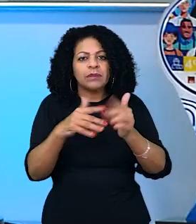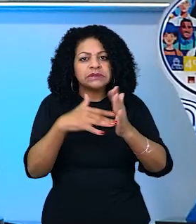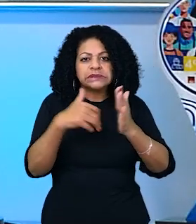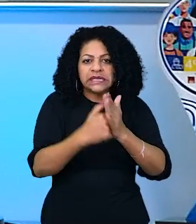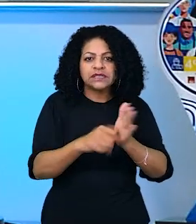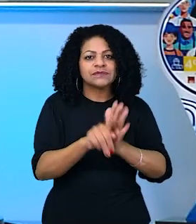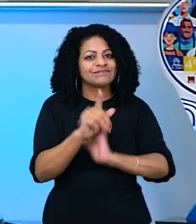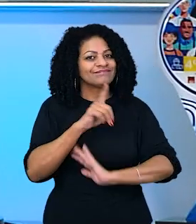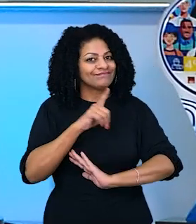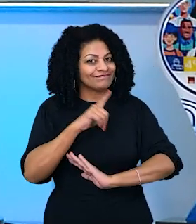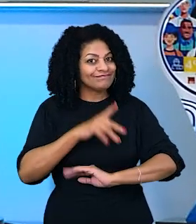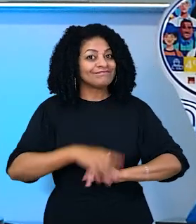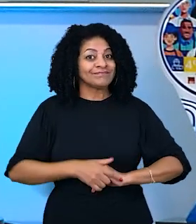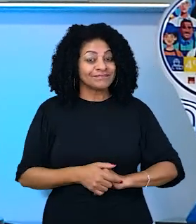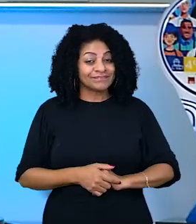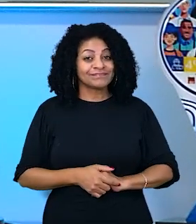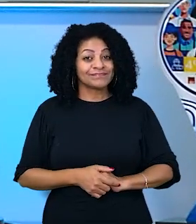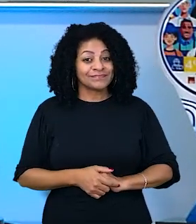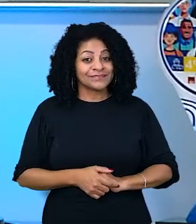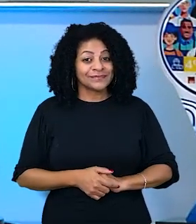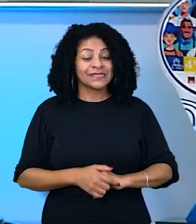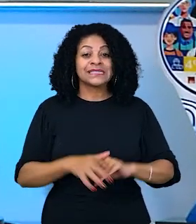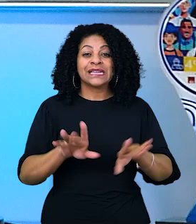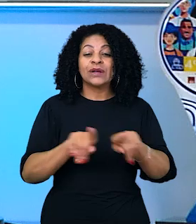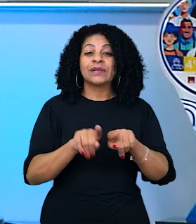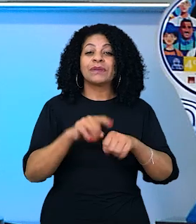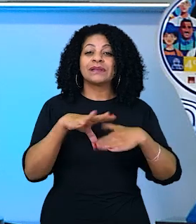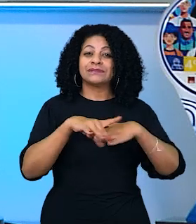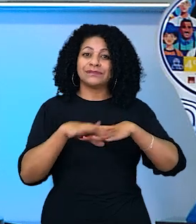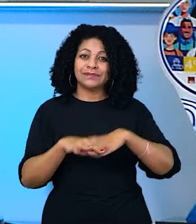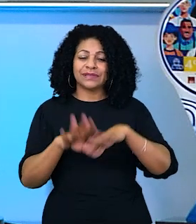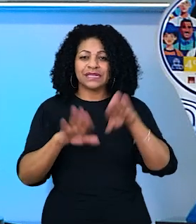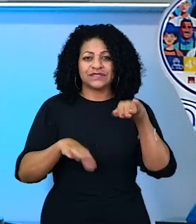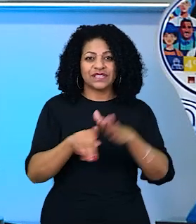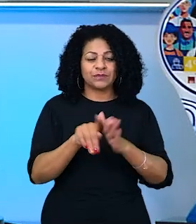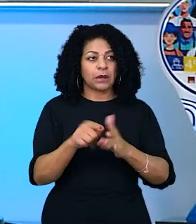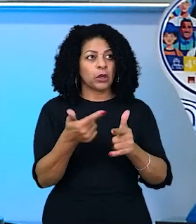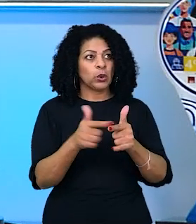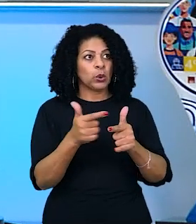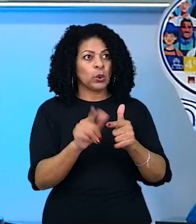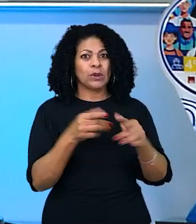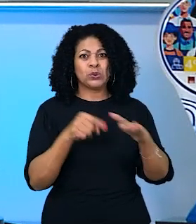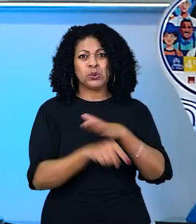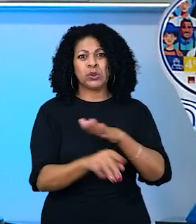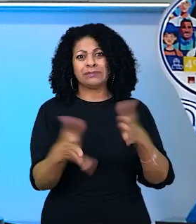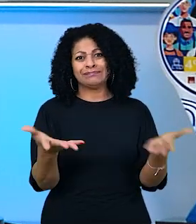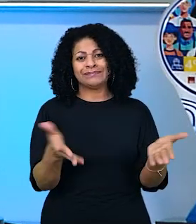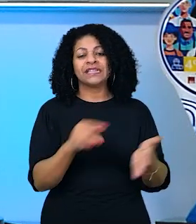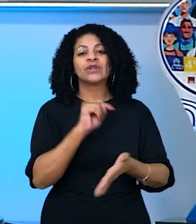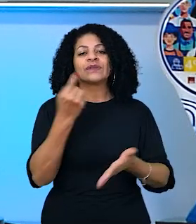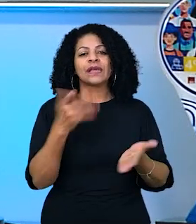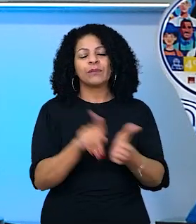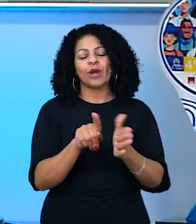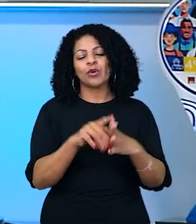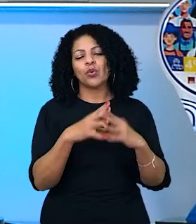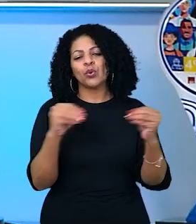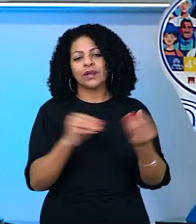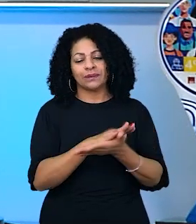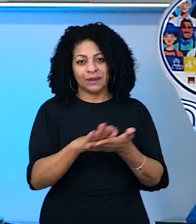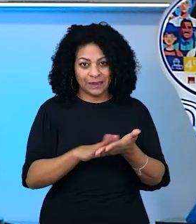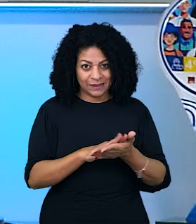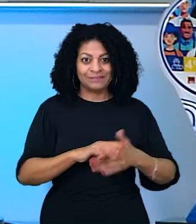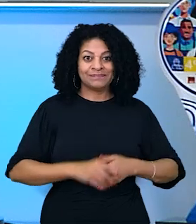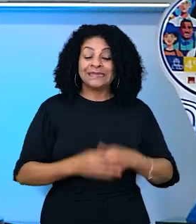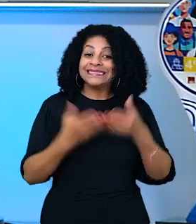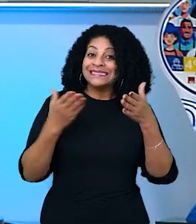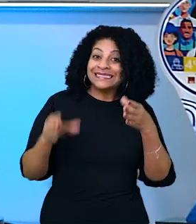em que há amputação, em que há um adoecimento sem reversão da condição anterior. O objetivo do programa é externar que